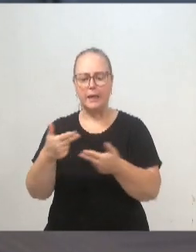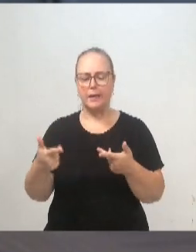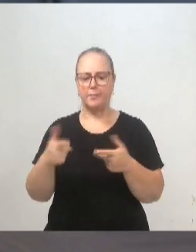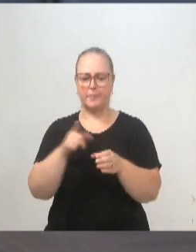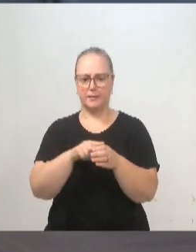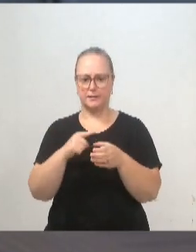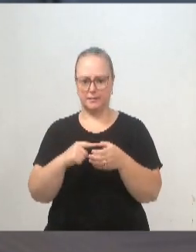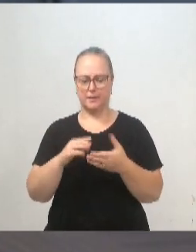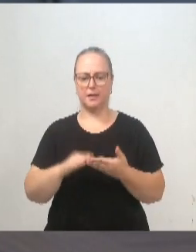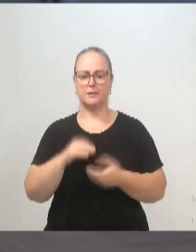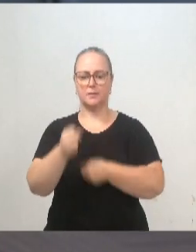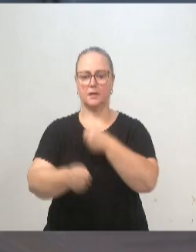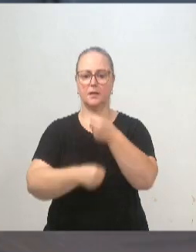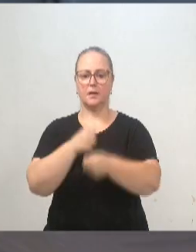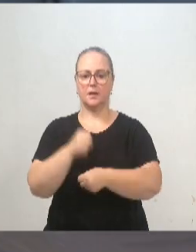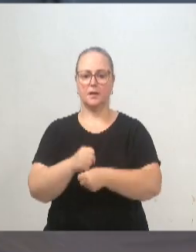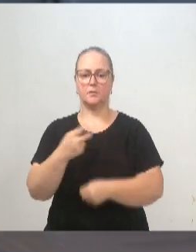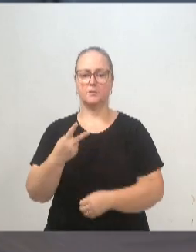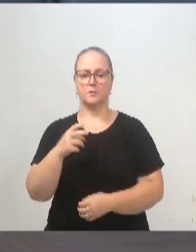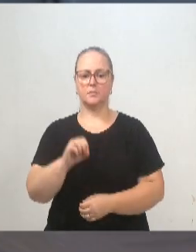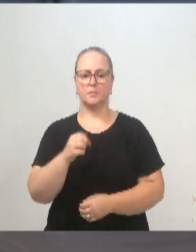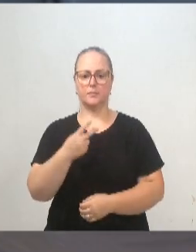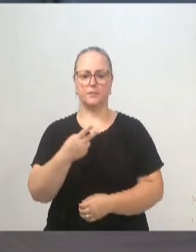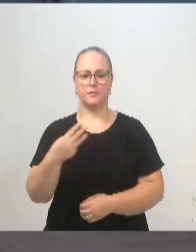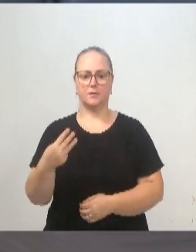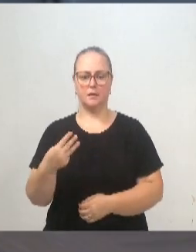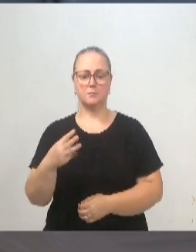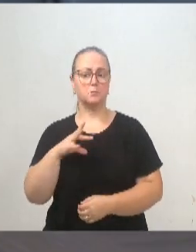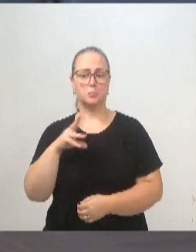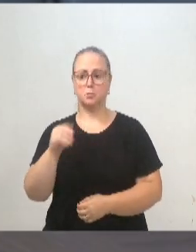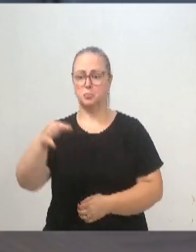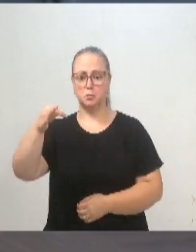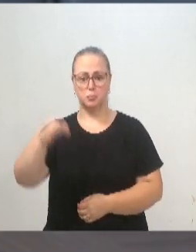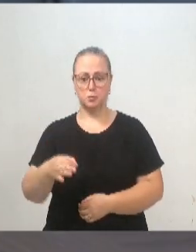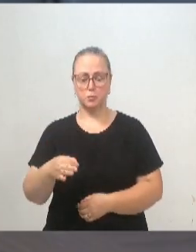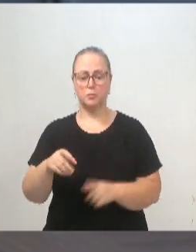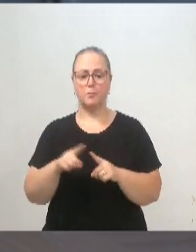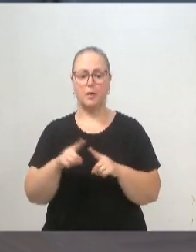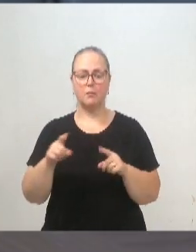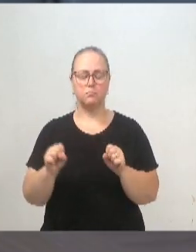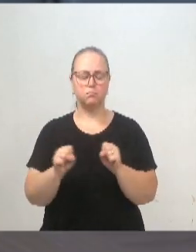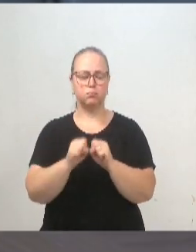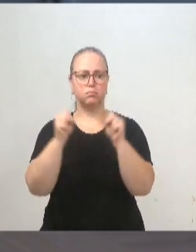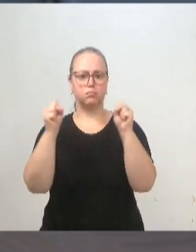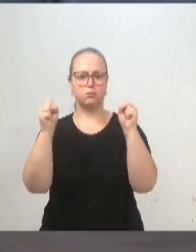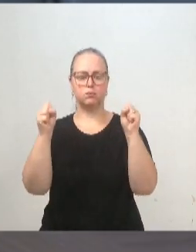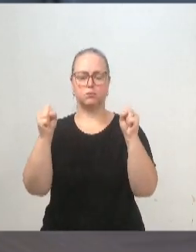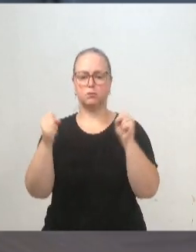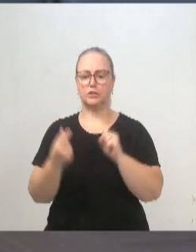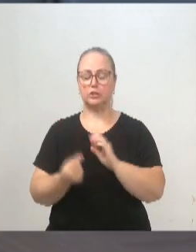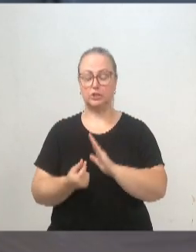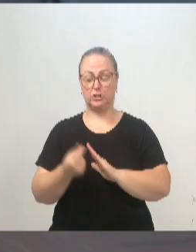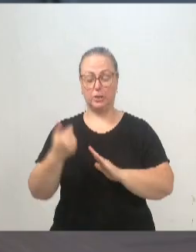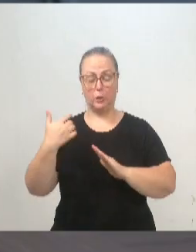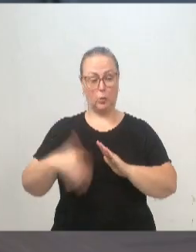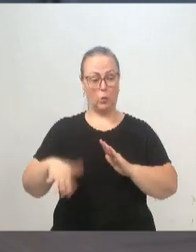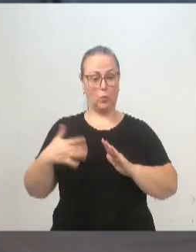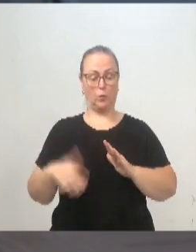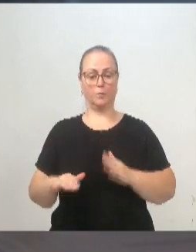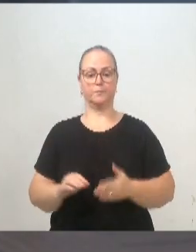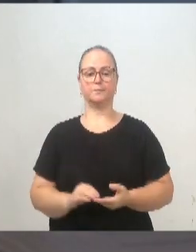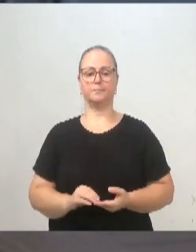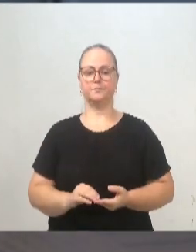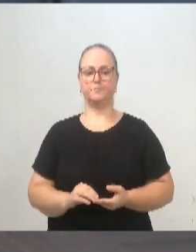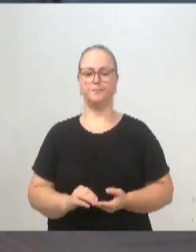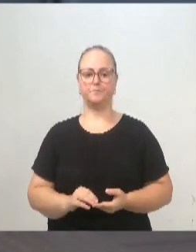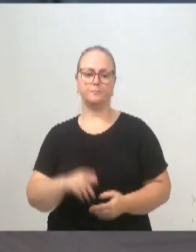2023, tudo caminhava bem até a enchente que aconteceu em 2023 e que estourou o orçamento por completo. Então, são coisas imponderáveis. Nós já